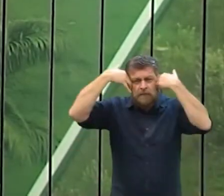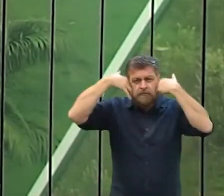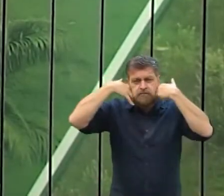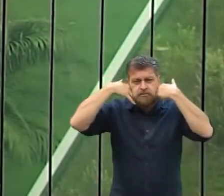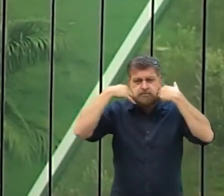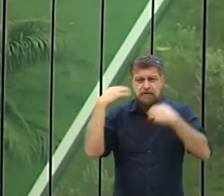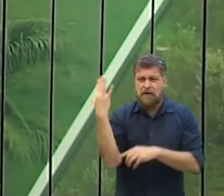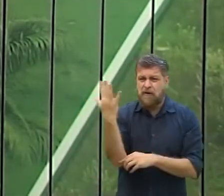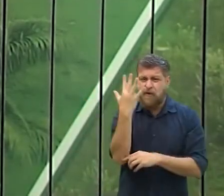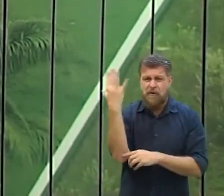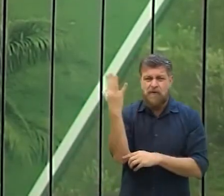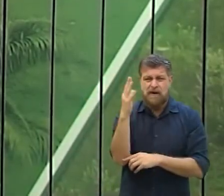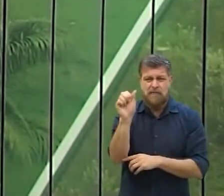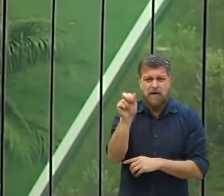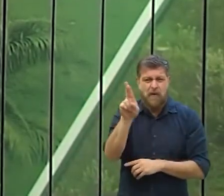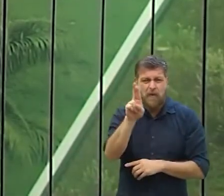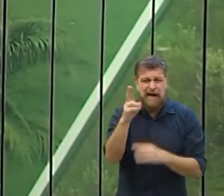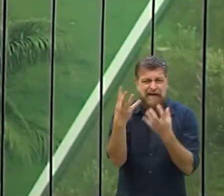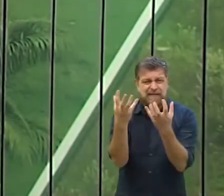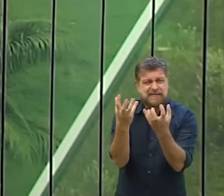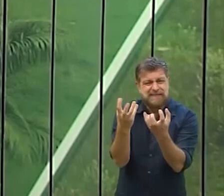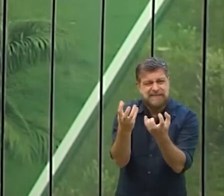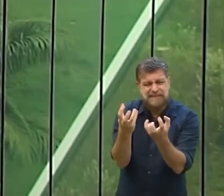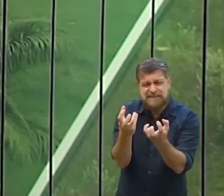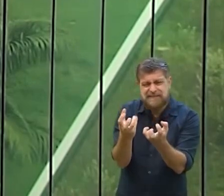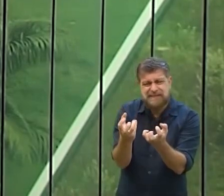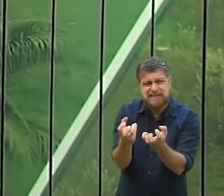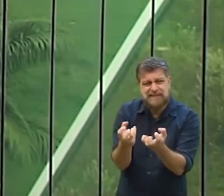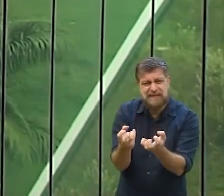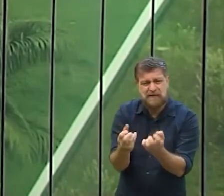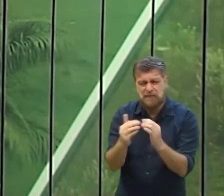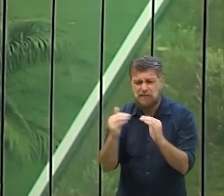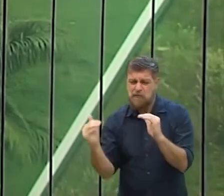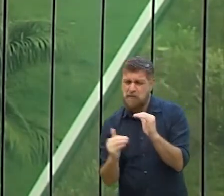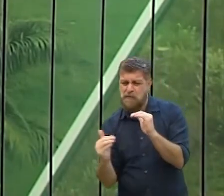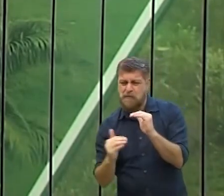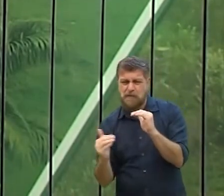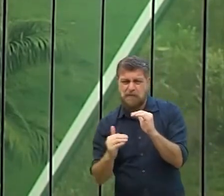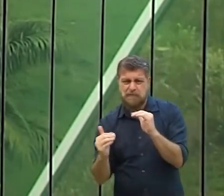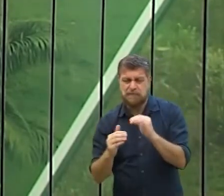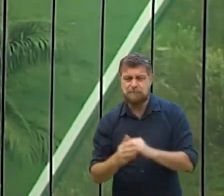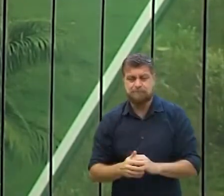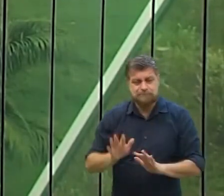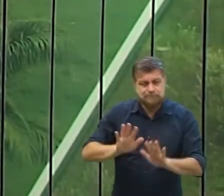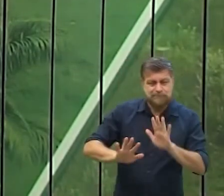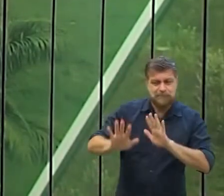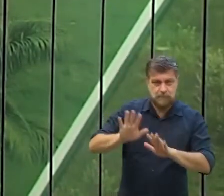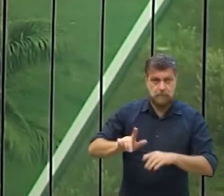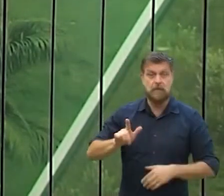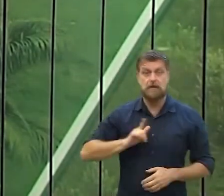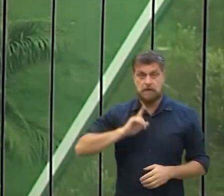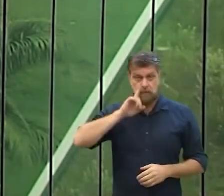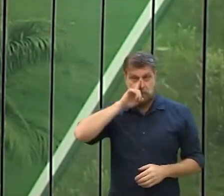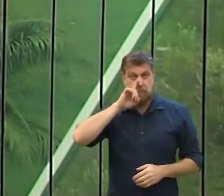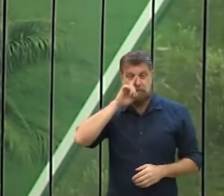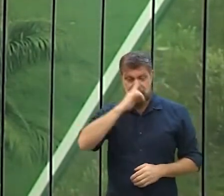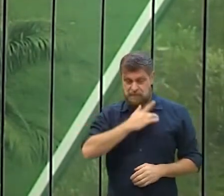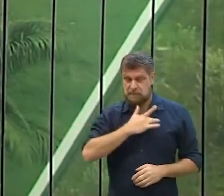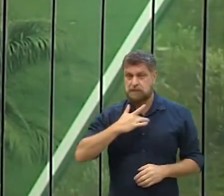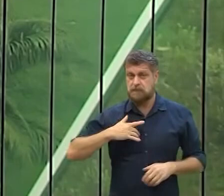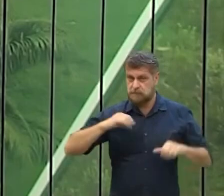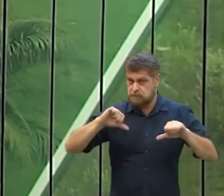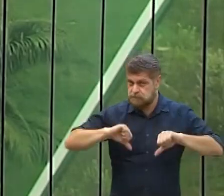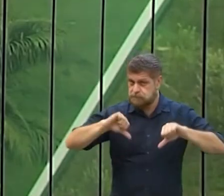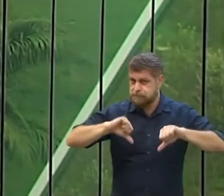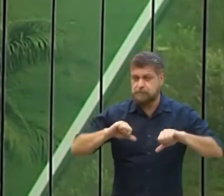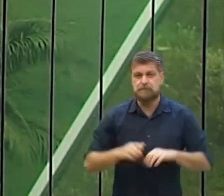muita secura, com a baixa umidade relativa do ar, muito abaixo do que seria o recomendável, inclusive oferecendo riscos à